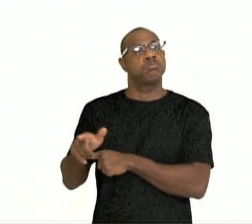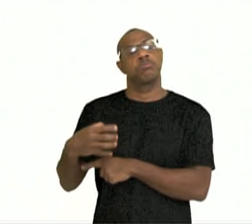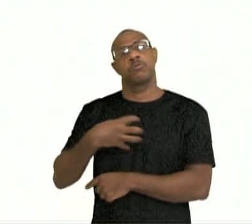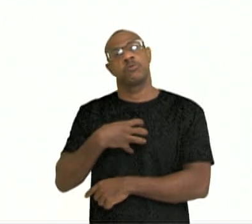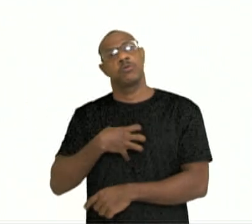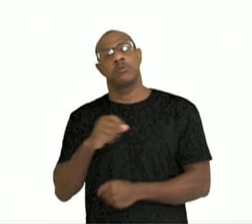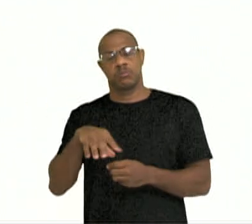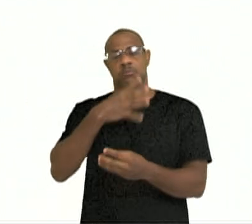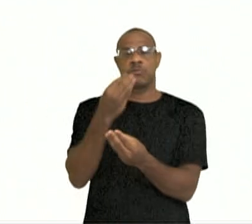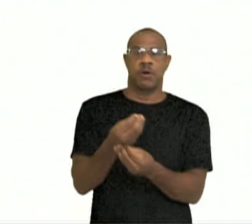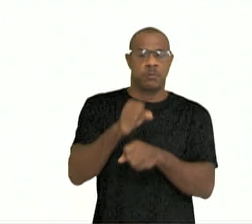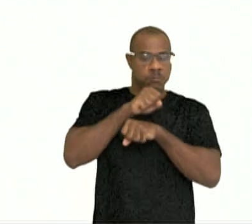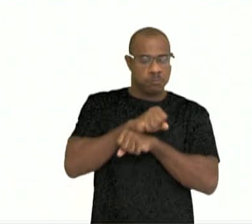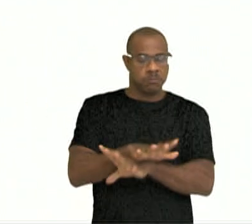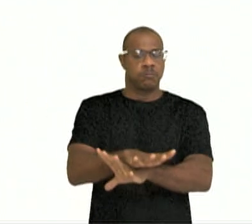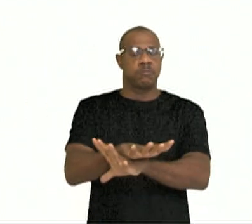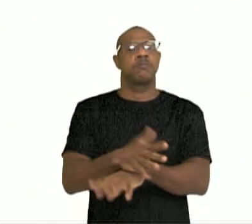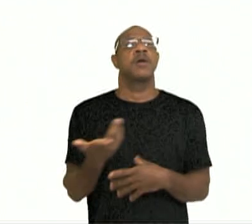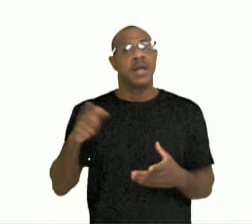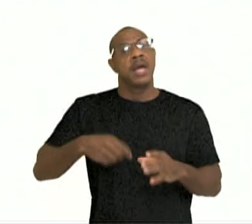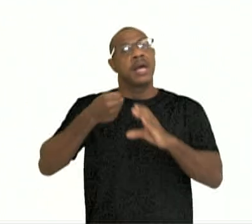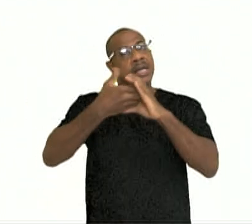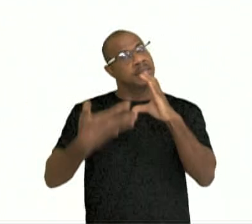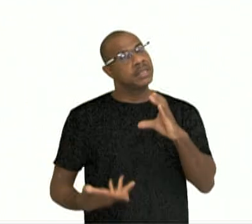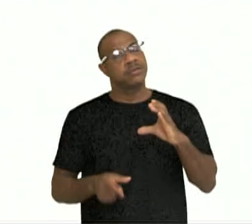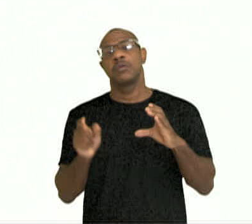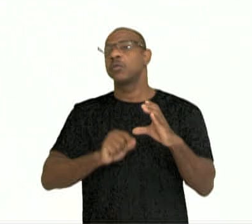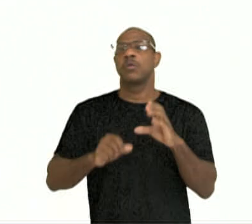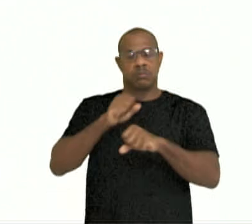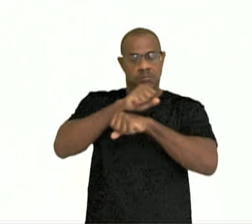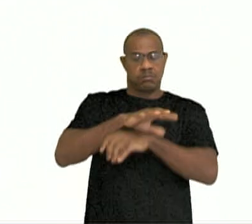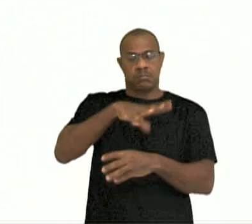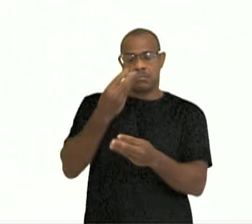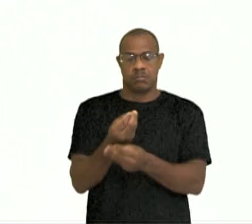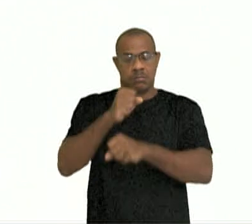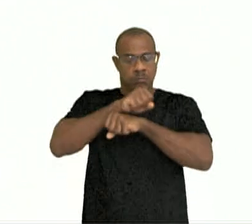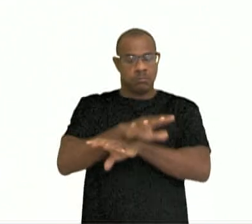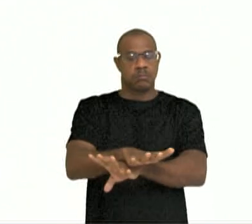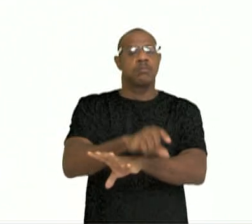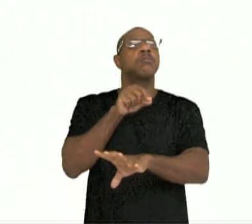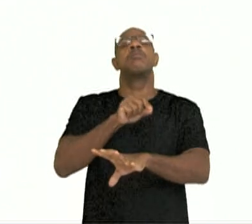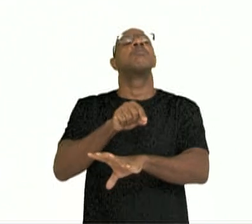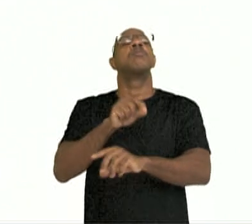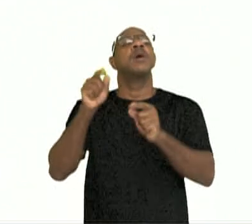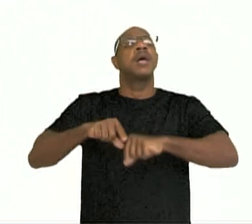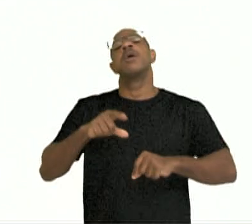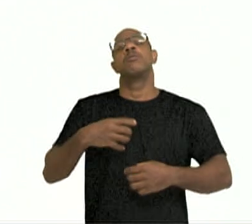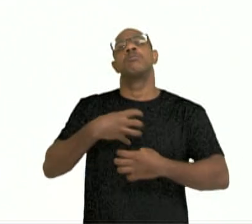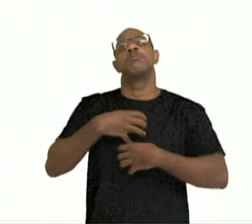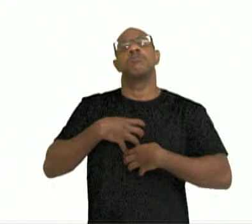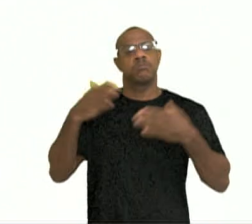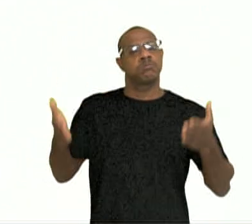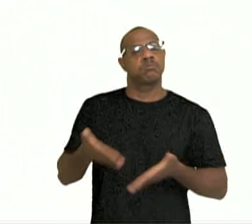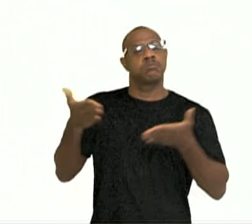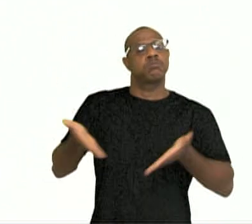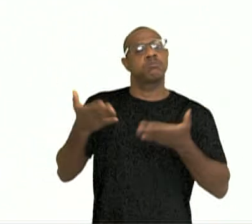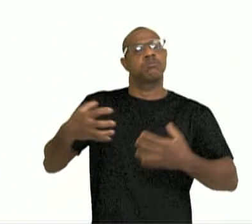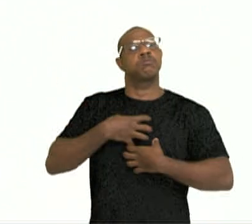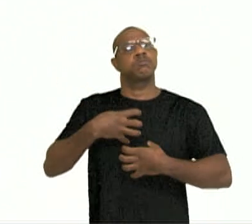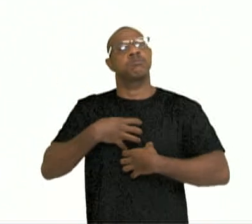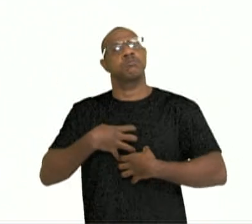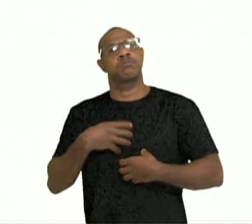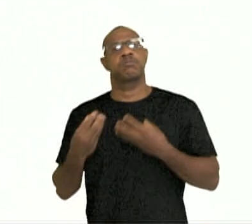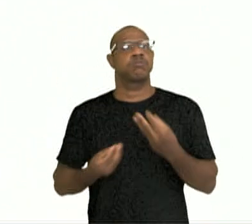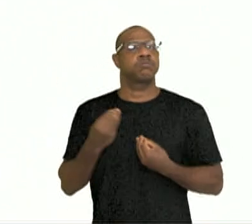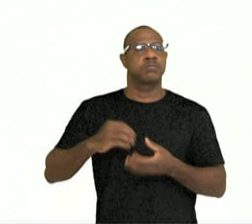forma de arte multimídia. Uma das características da arte multimídia é o estímulo multissensorial.